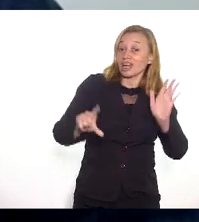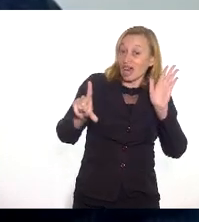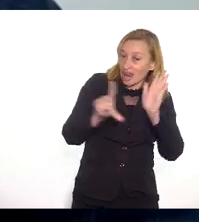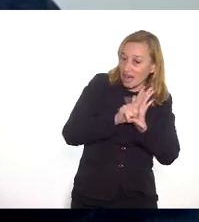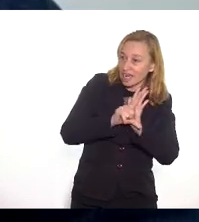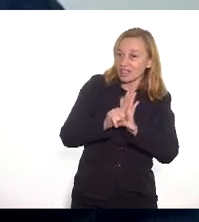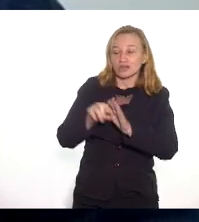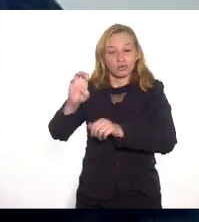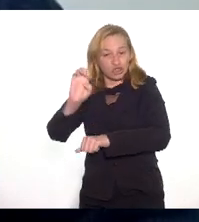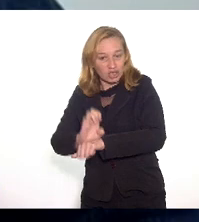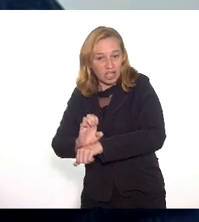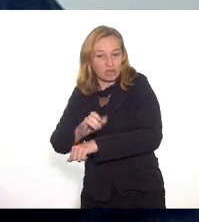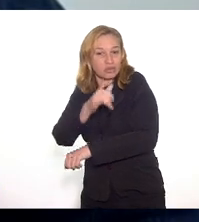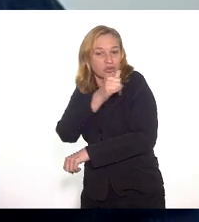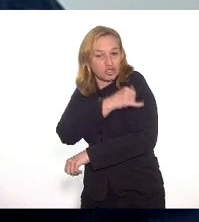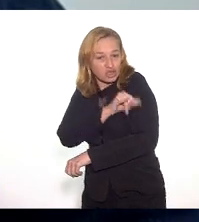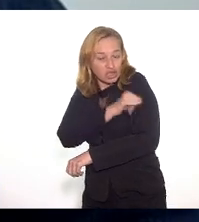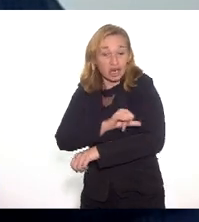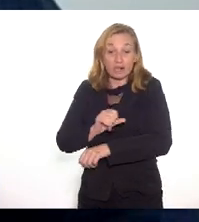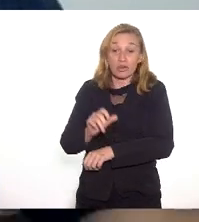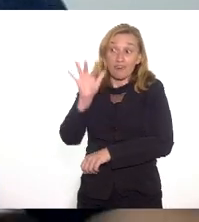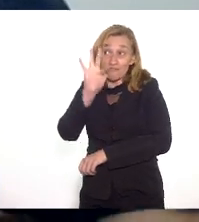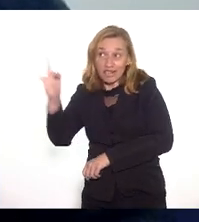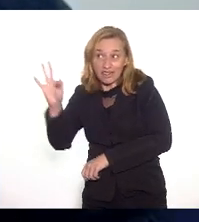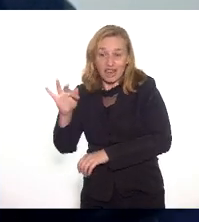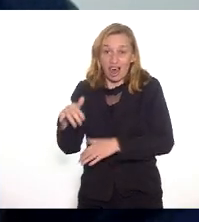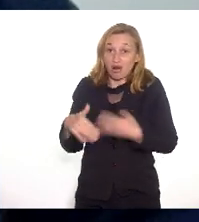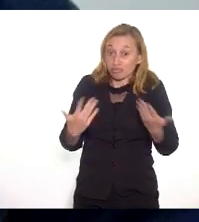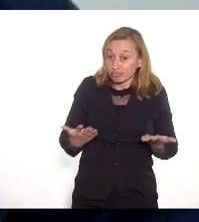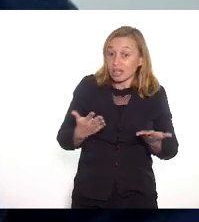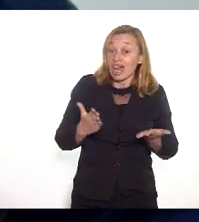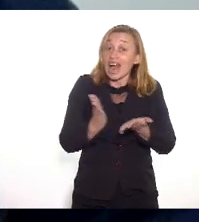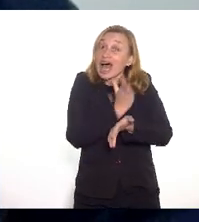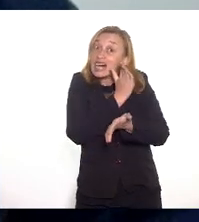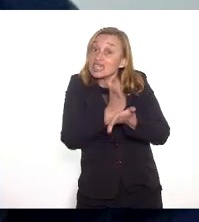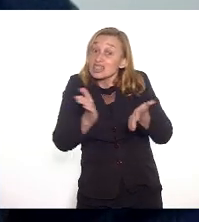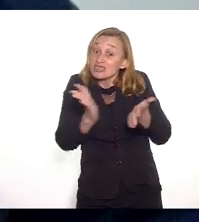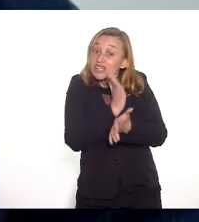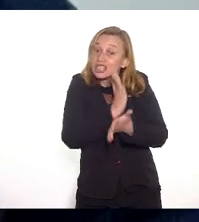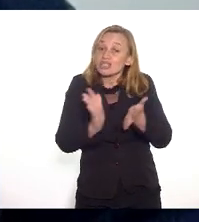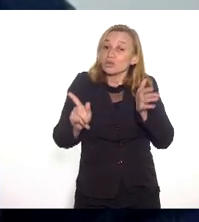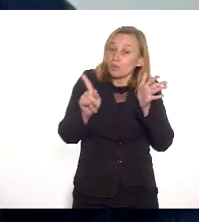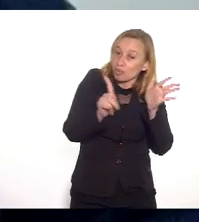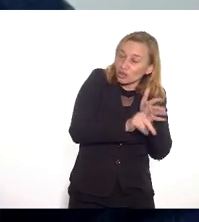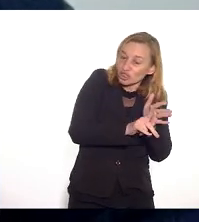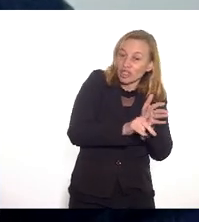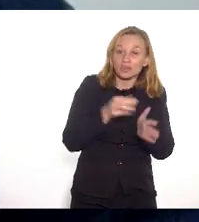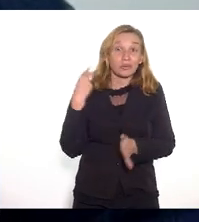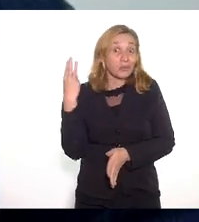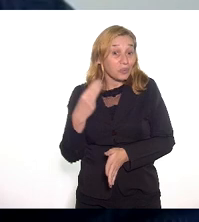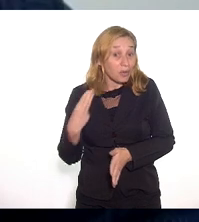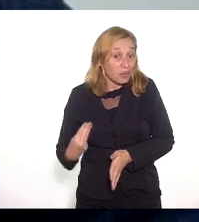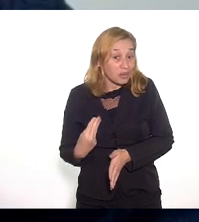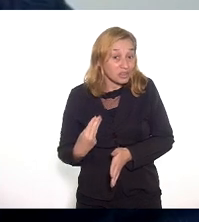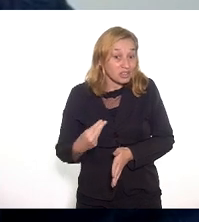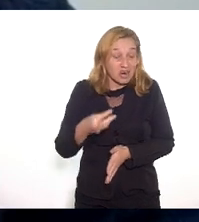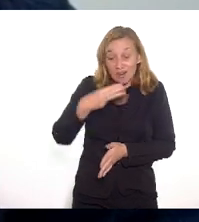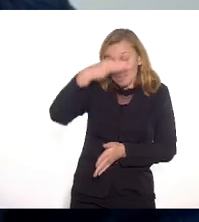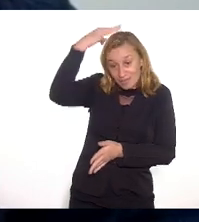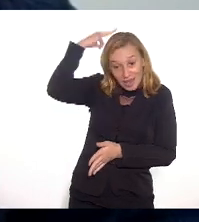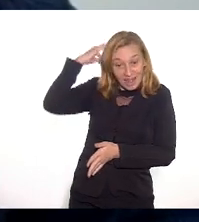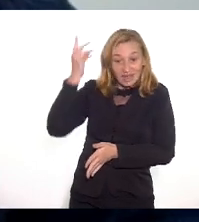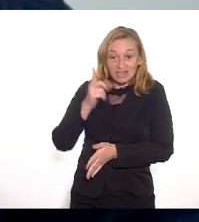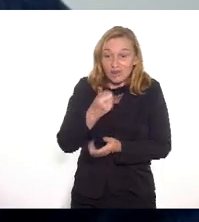Janeiro, pode ser o dispositivo constitucional federal. Agora, muitas vezes, o projeto, Mônica, Márcio, ele não contraria